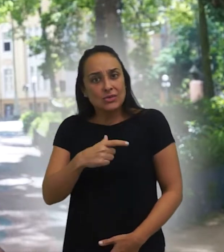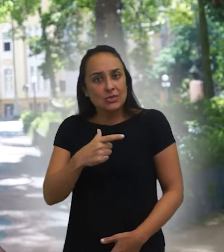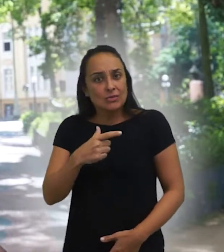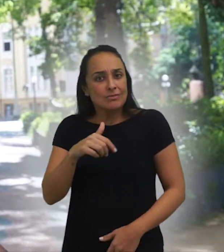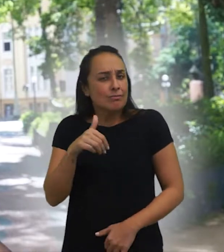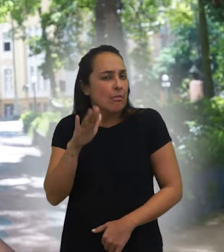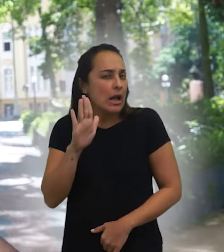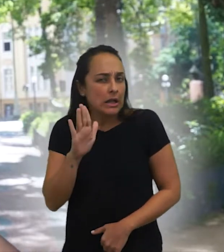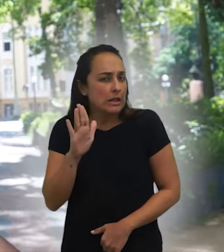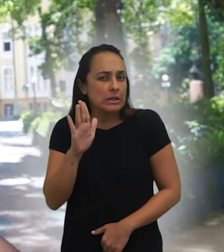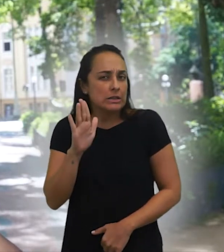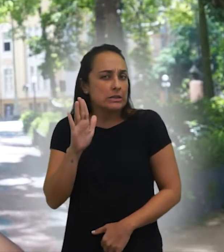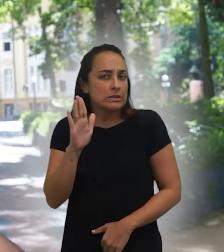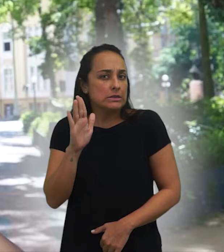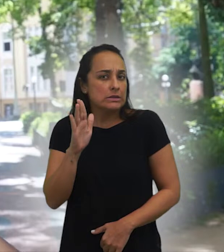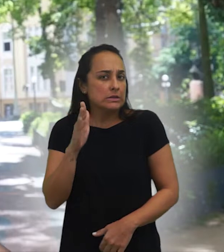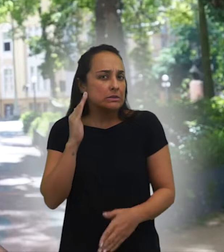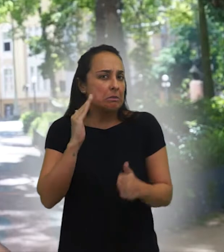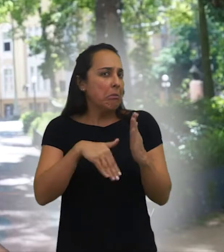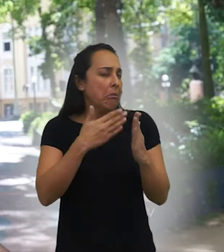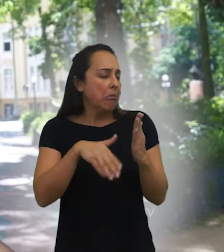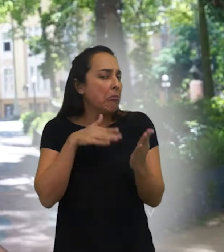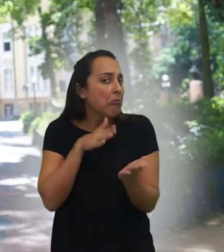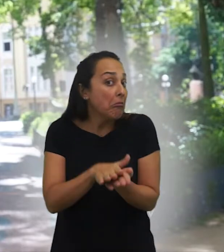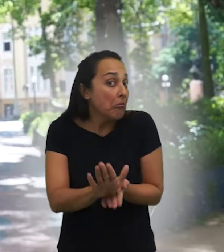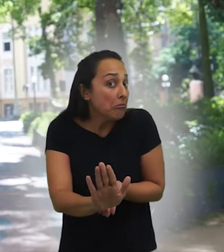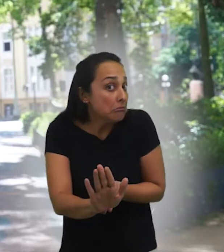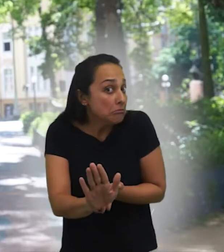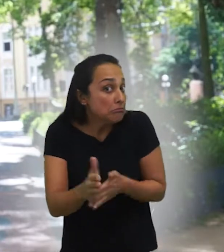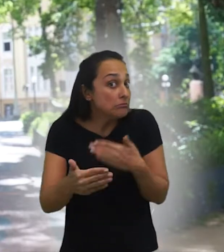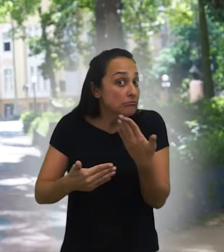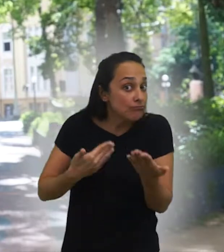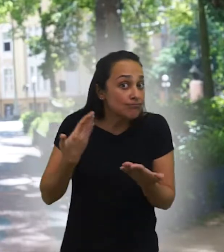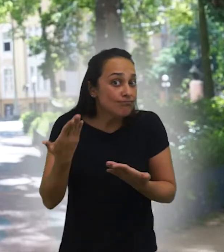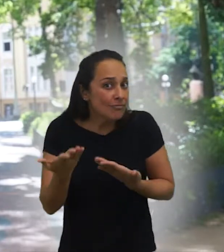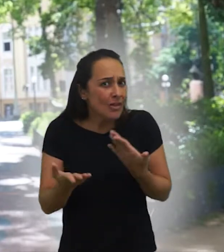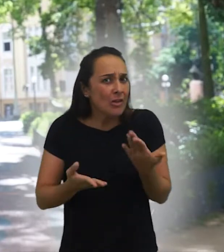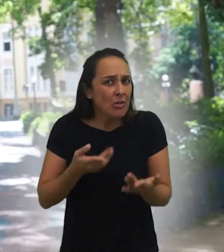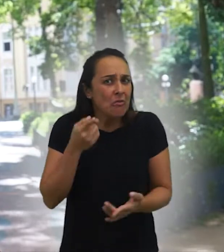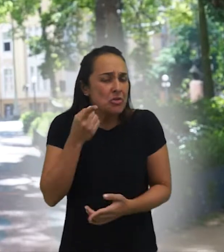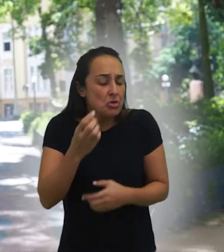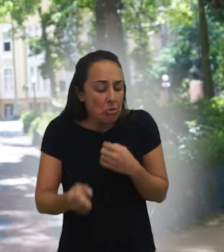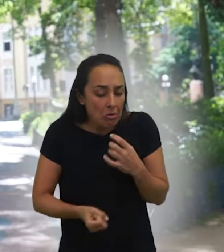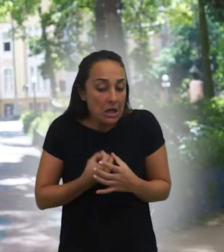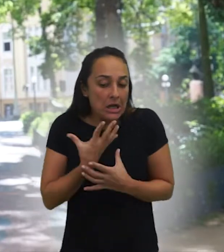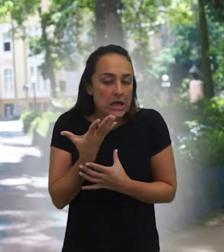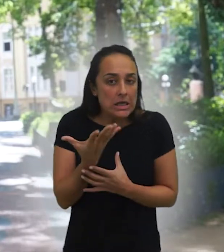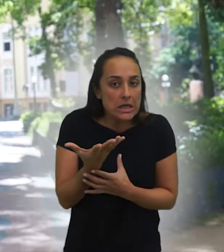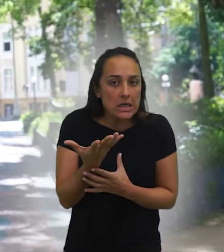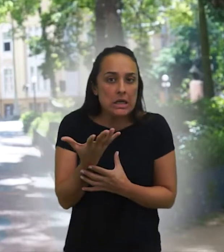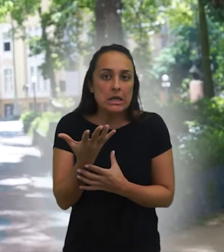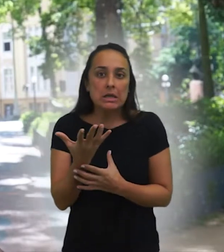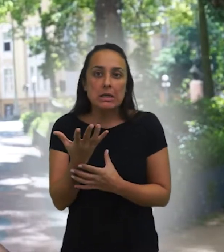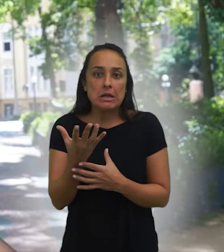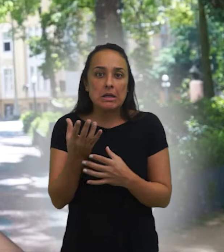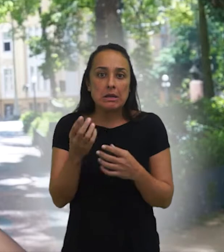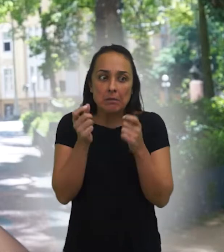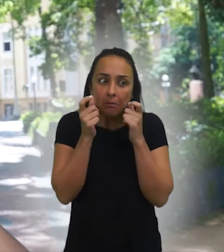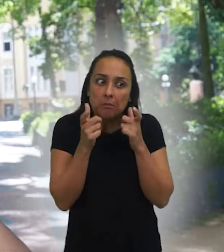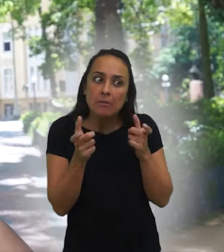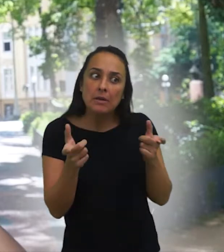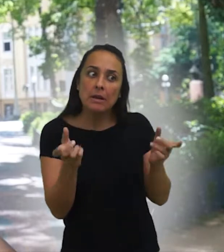mais a parte de design gráfico, talvez. Tu criar algo para atrair algum certo tipo